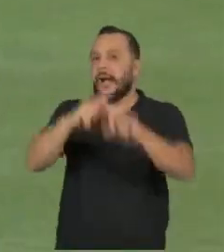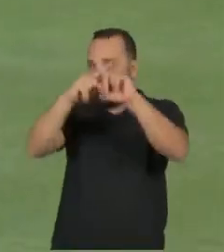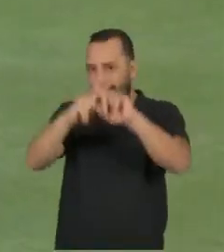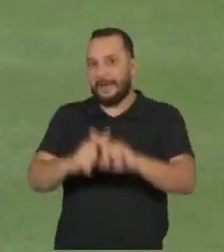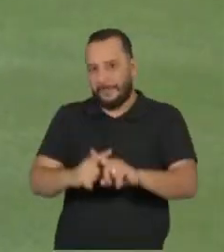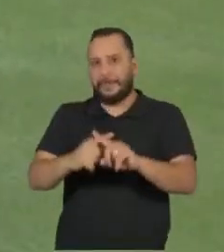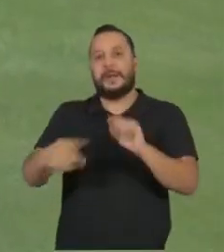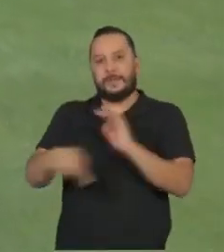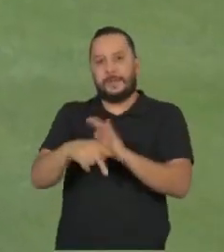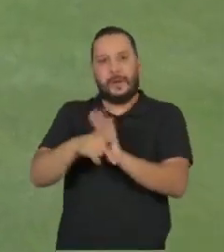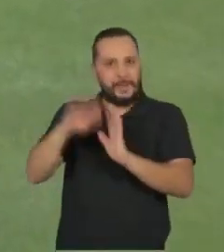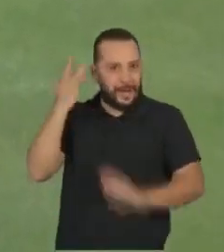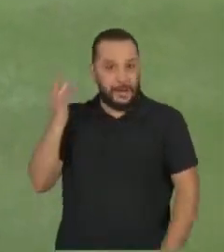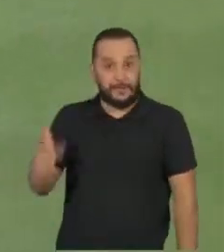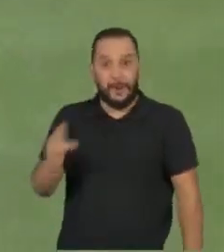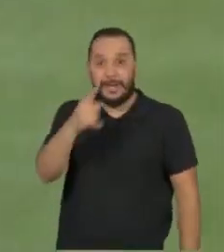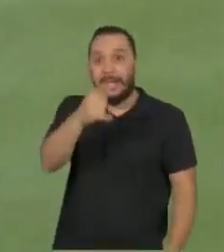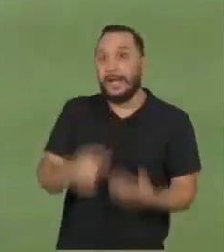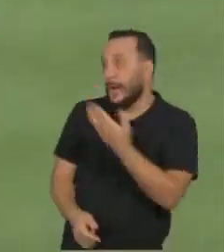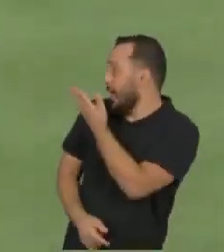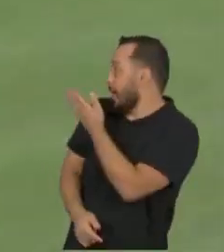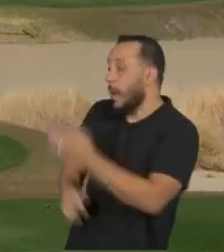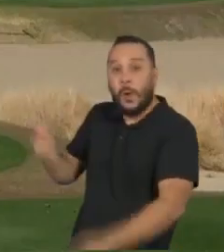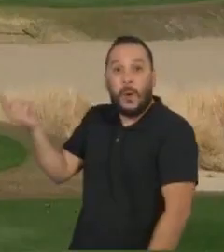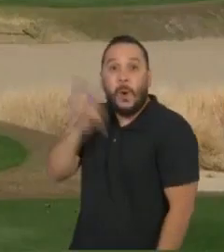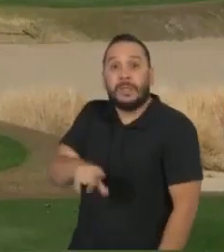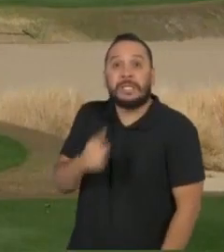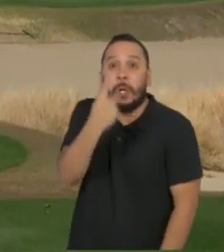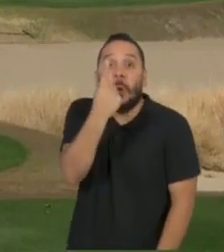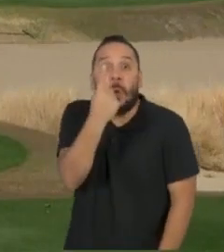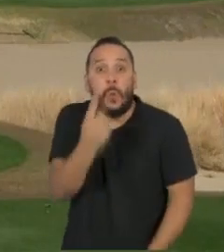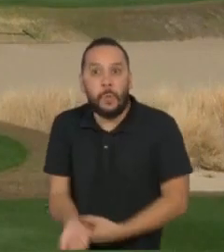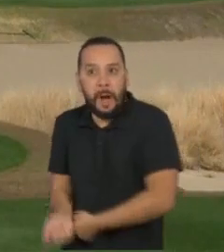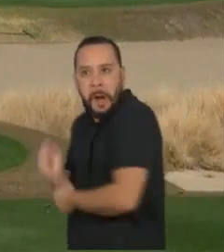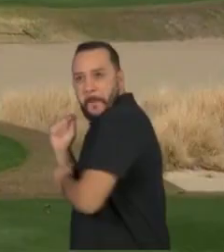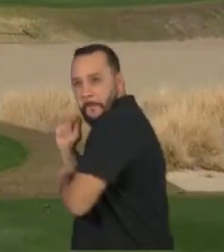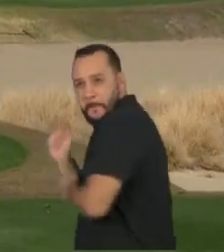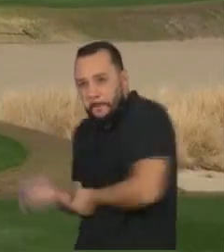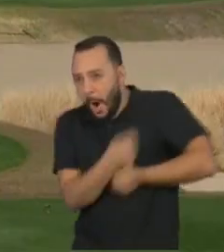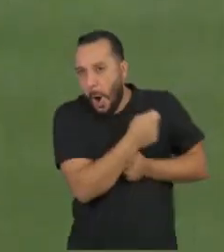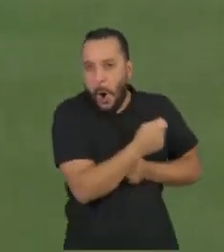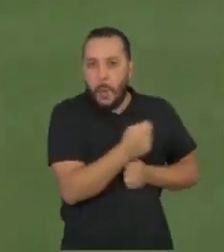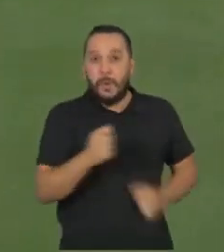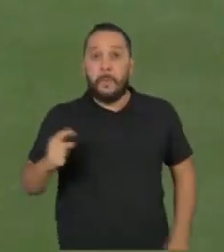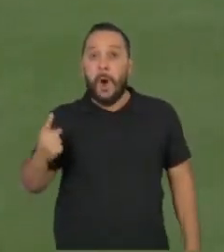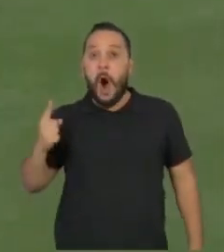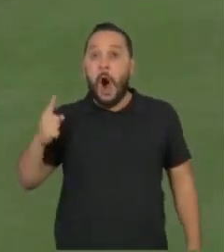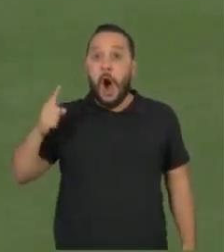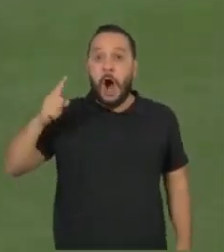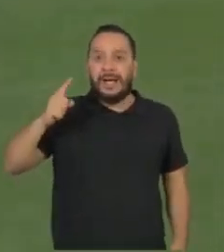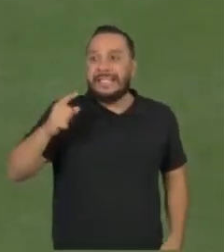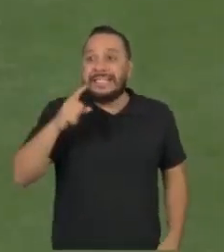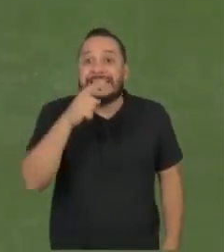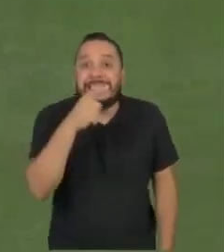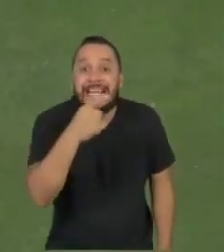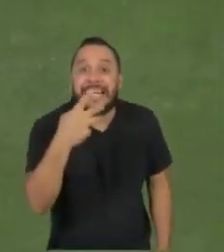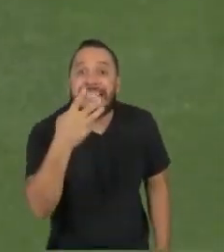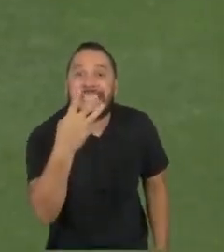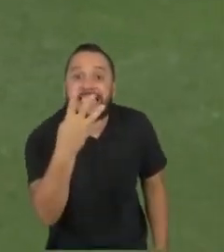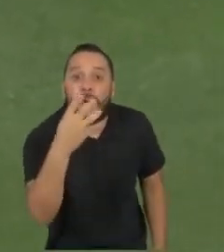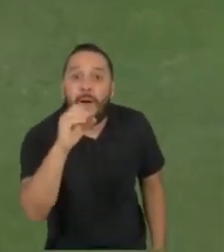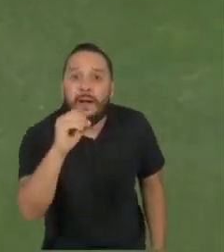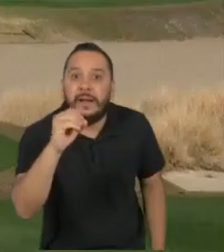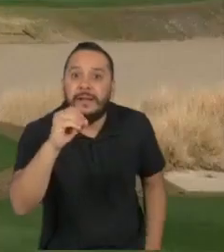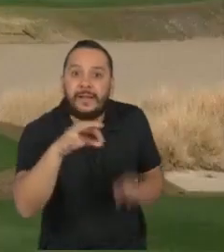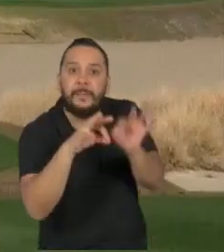Laurent Hurtbise conseguiu acertar o buraco com apenas uma tacada à distância de 140 metros.